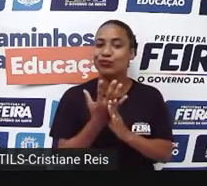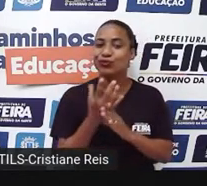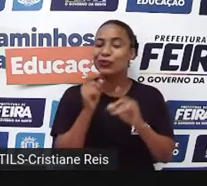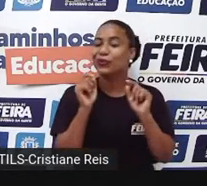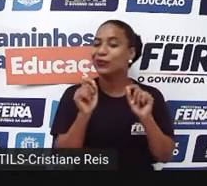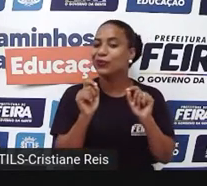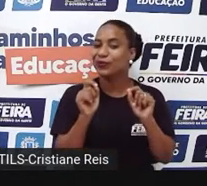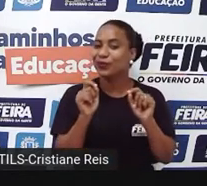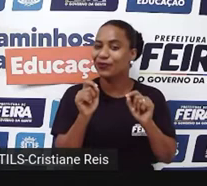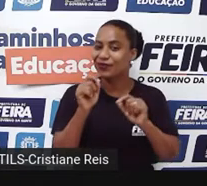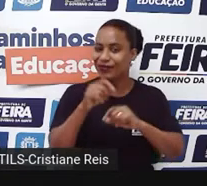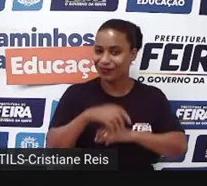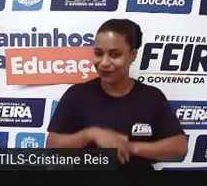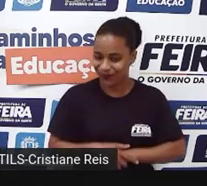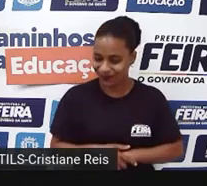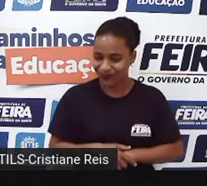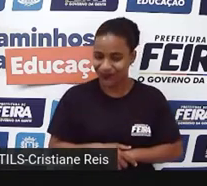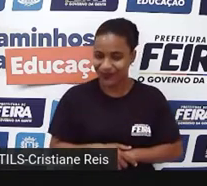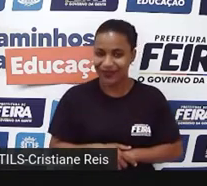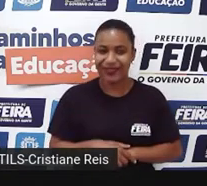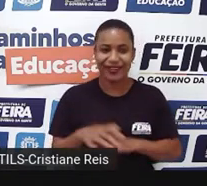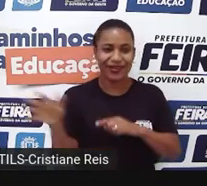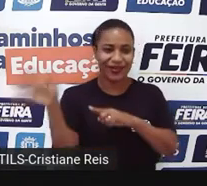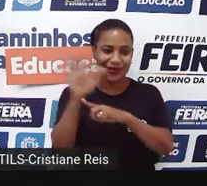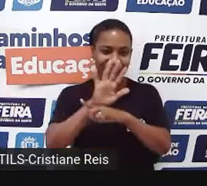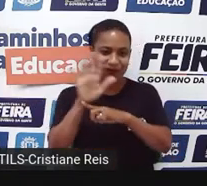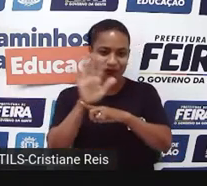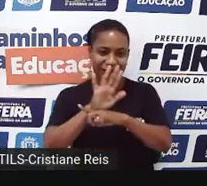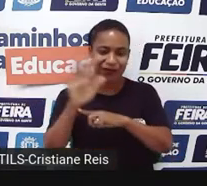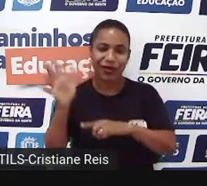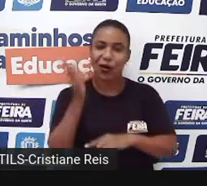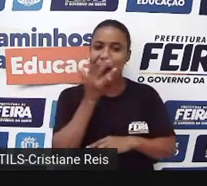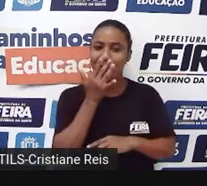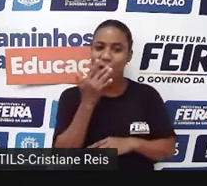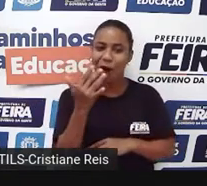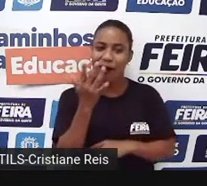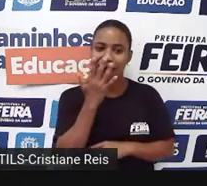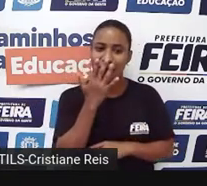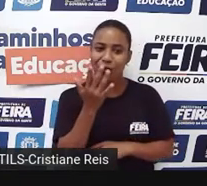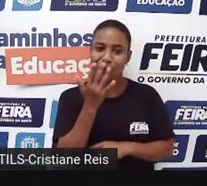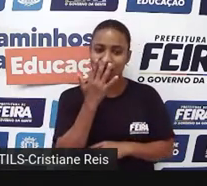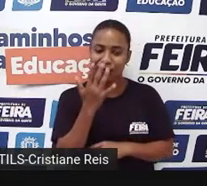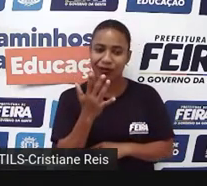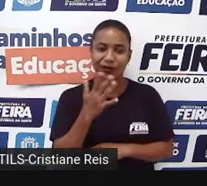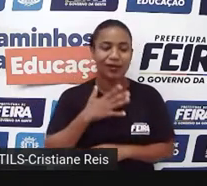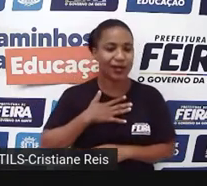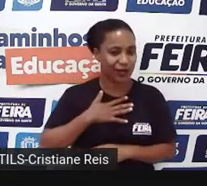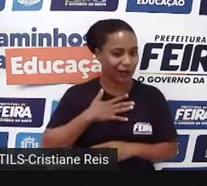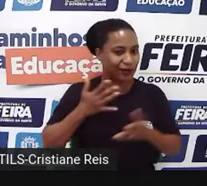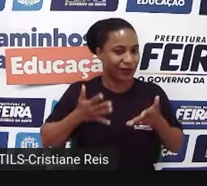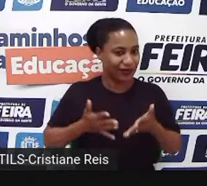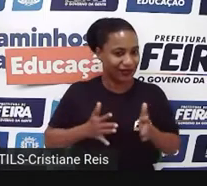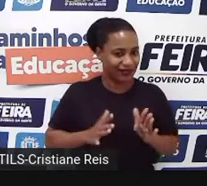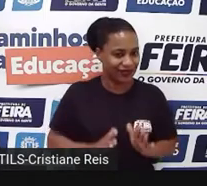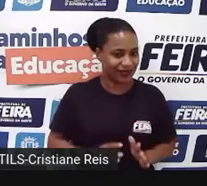magia, color film, o filme colorido. Gente, olha, eu nasci na década de